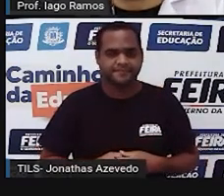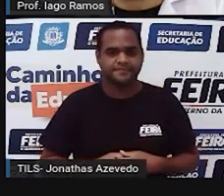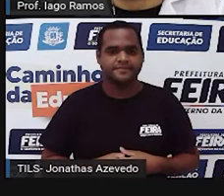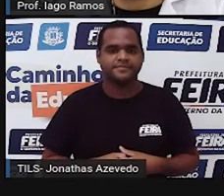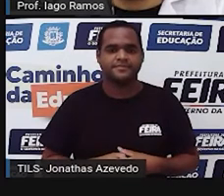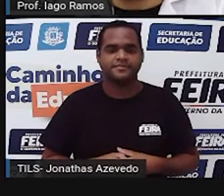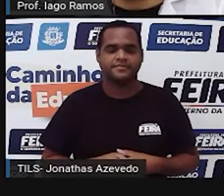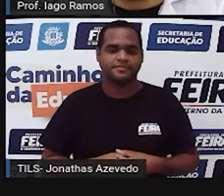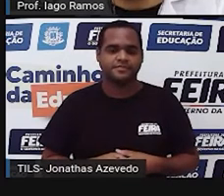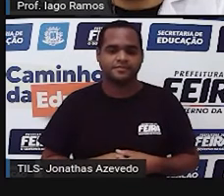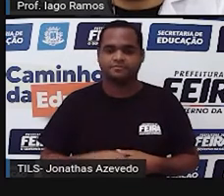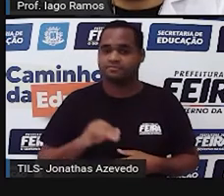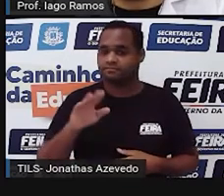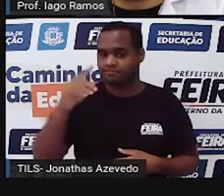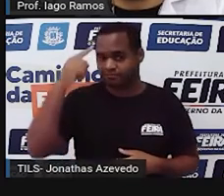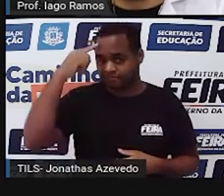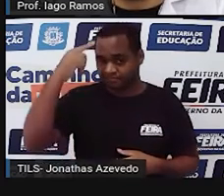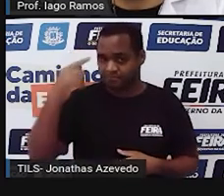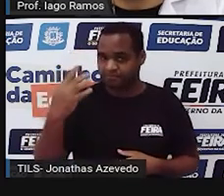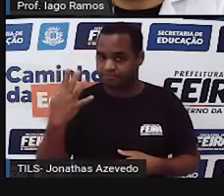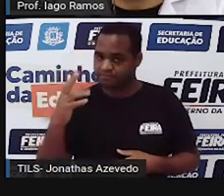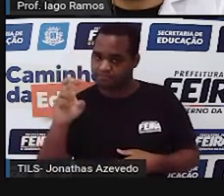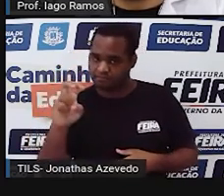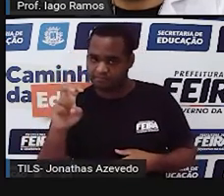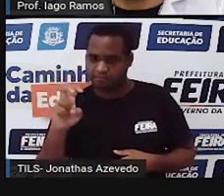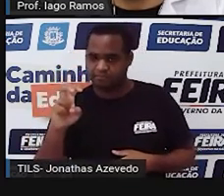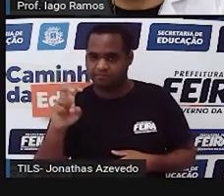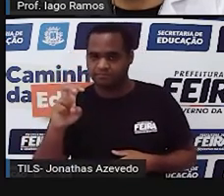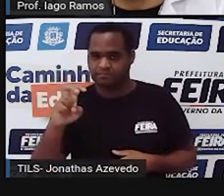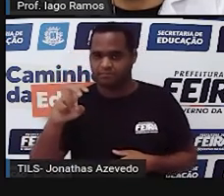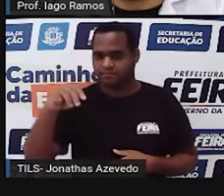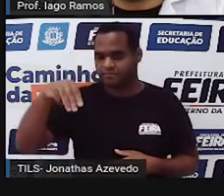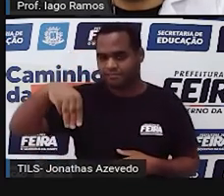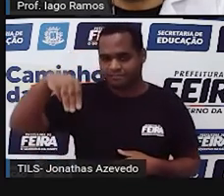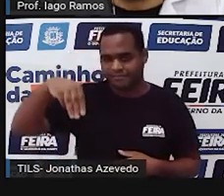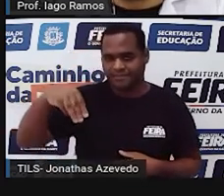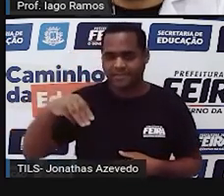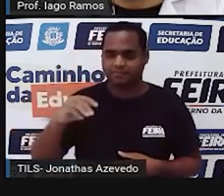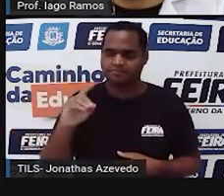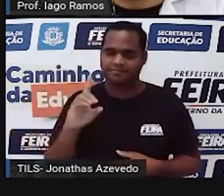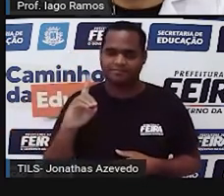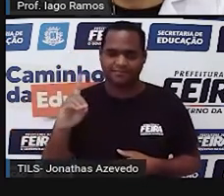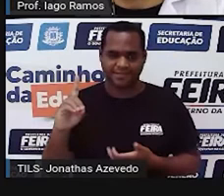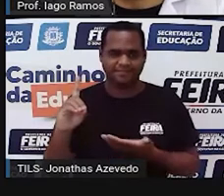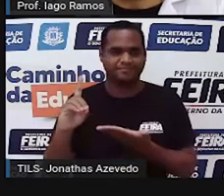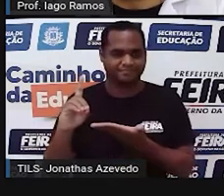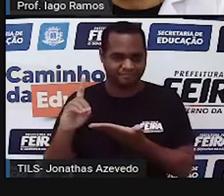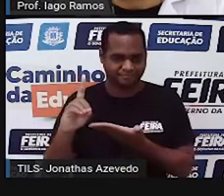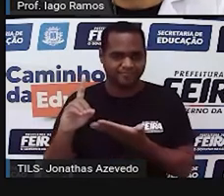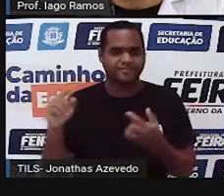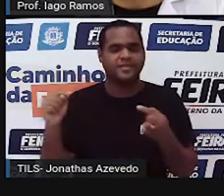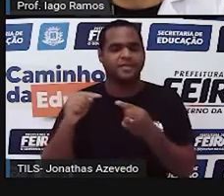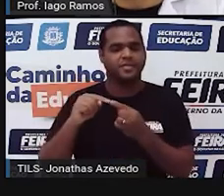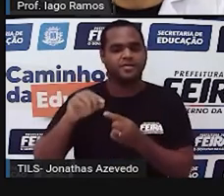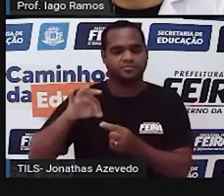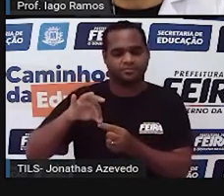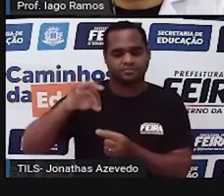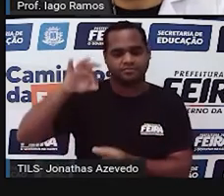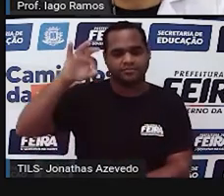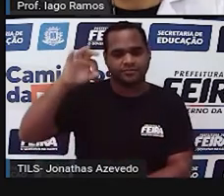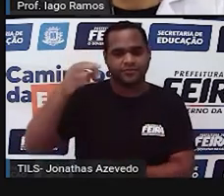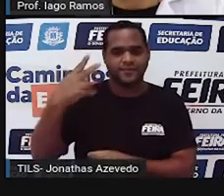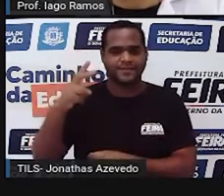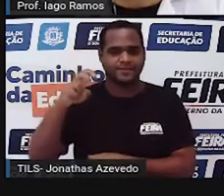55 metros da mesma forma que aqui do lado direito né essa largura é